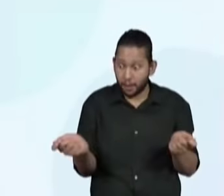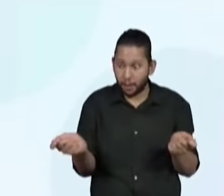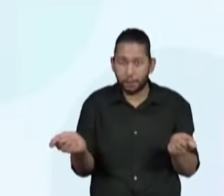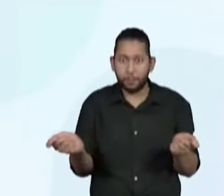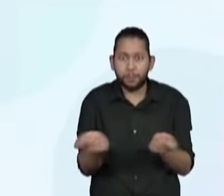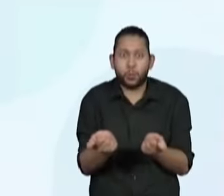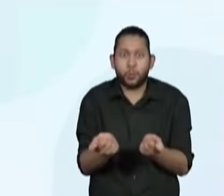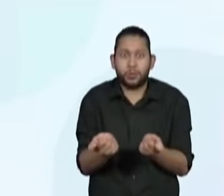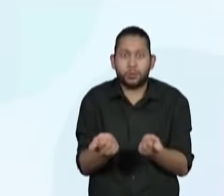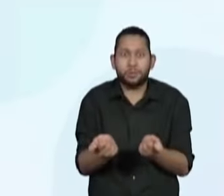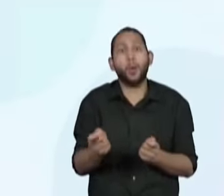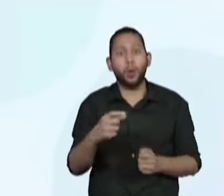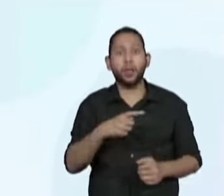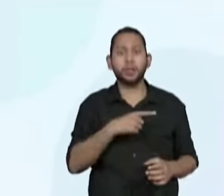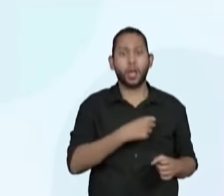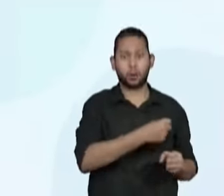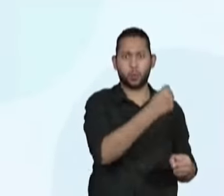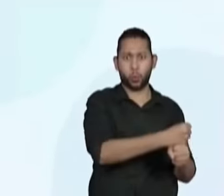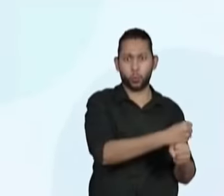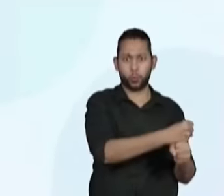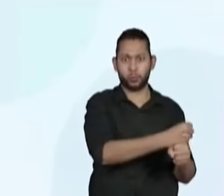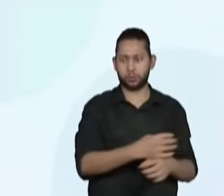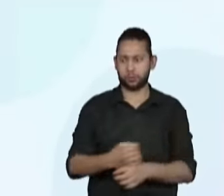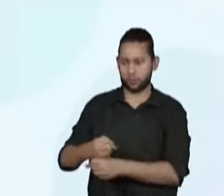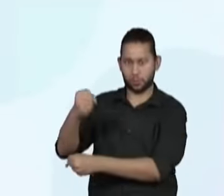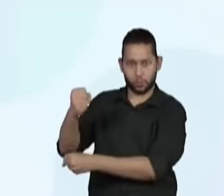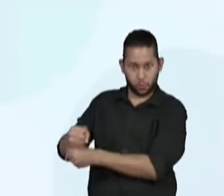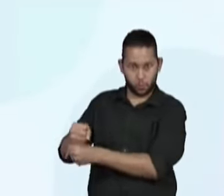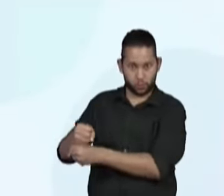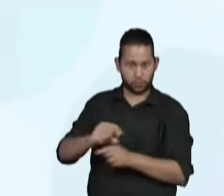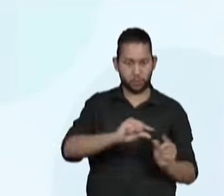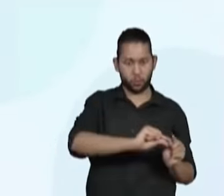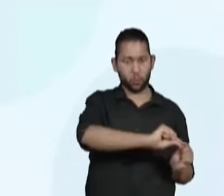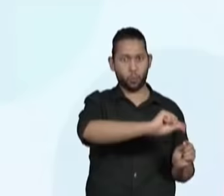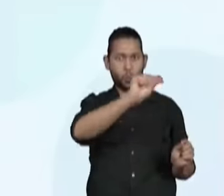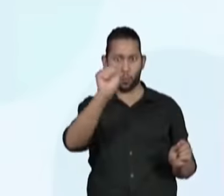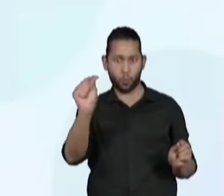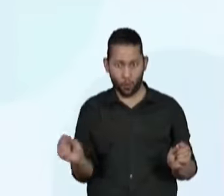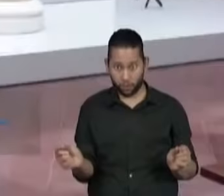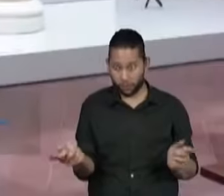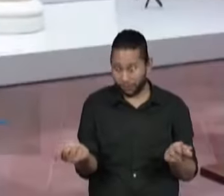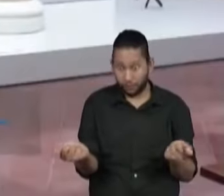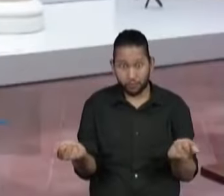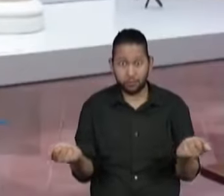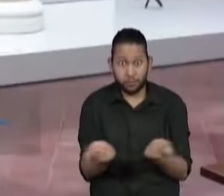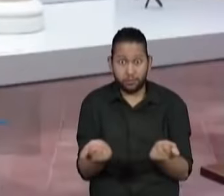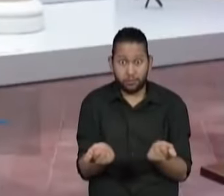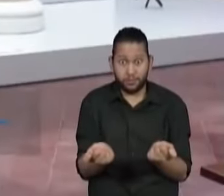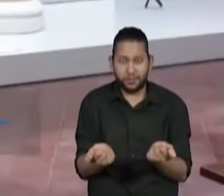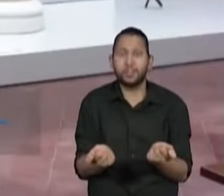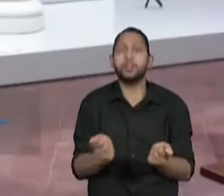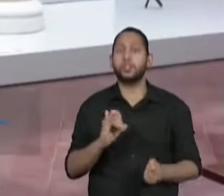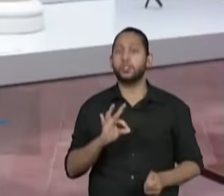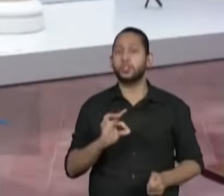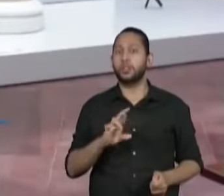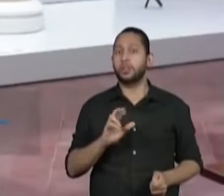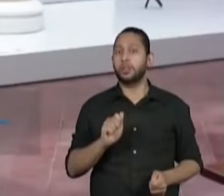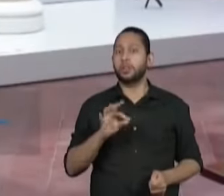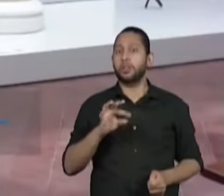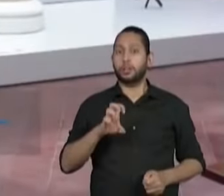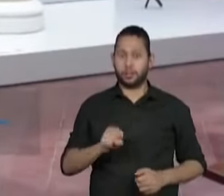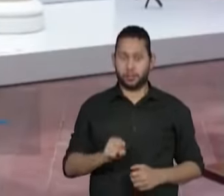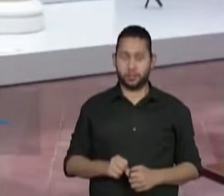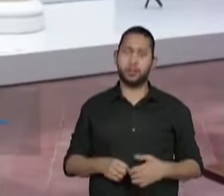uma outra coluna, a gente chama então disso de tirante. E aí o arco se apoia sobre ela. Nós temos aí, em relação ao